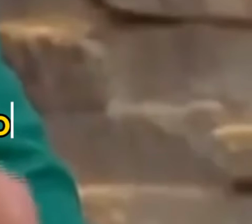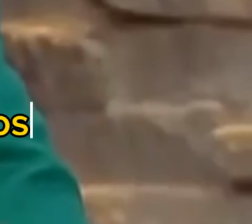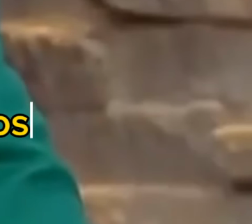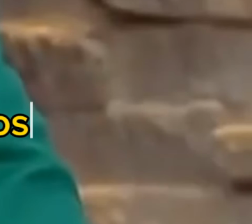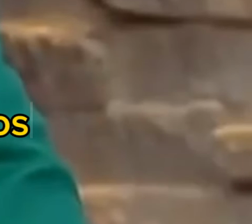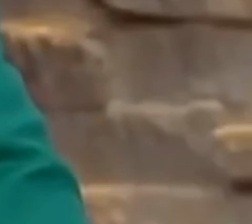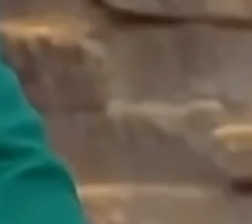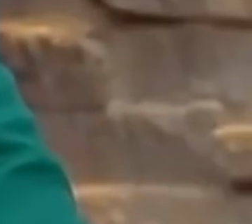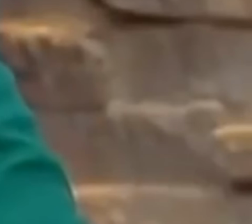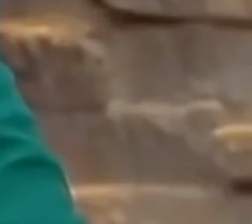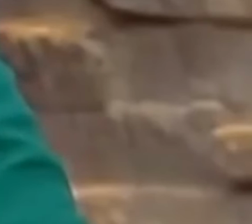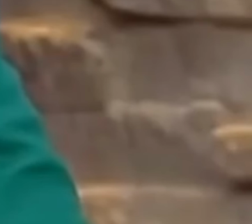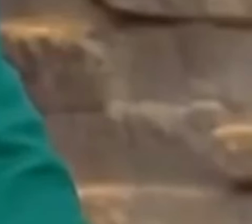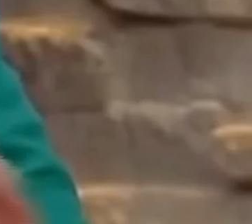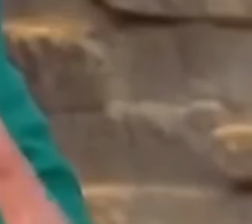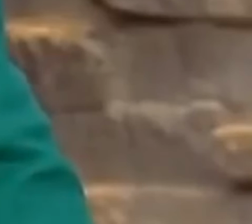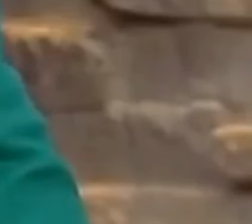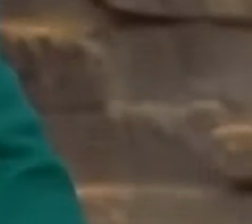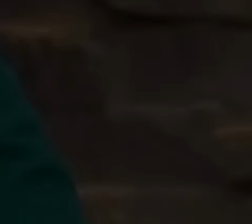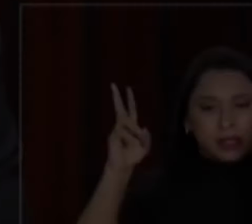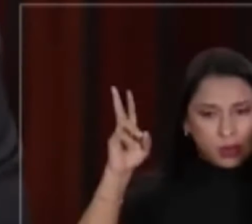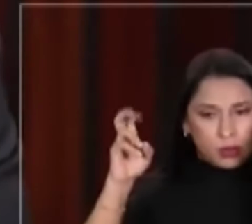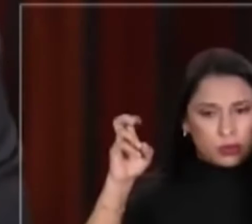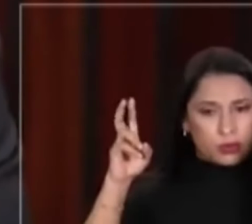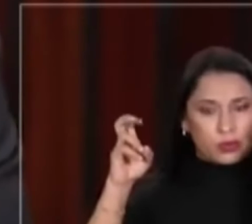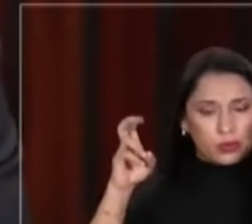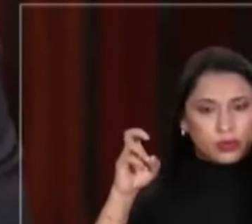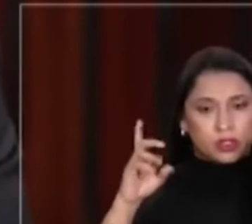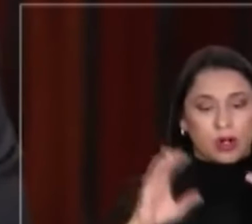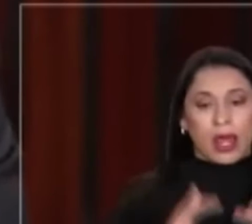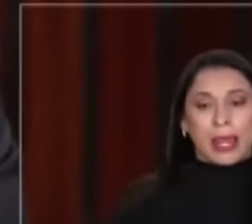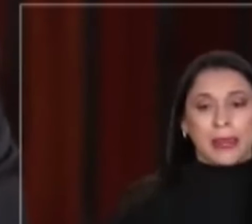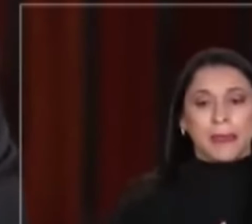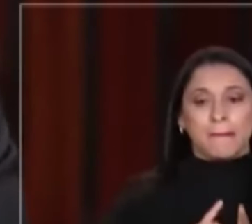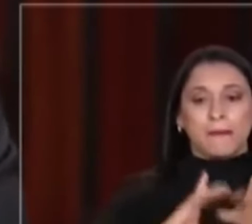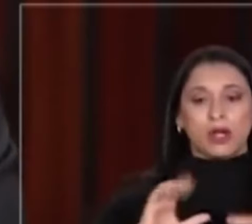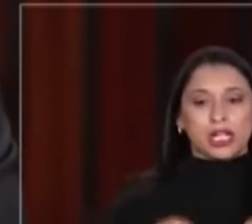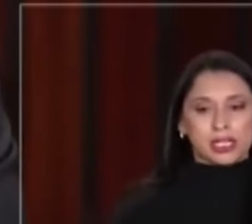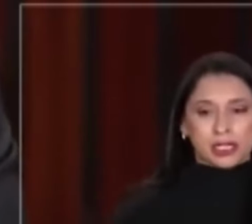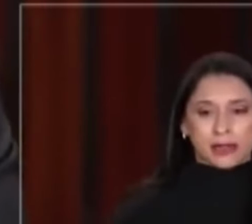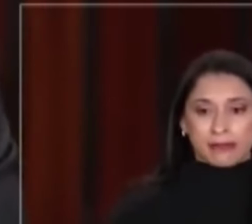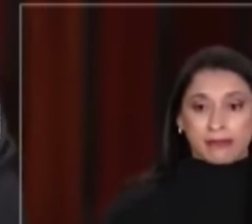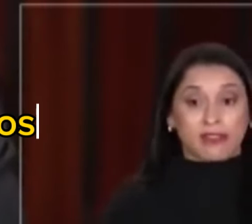dos aparelhos que permanecem apreendidos. Então, pessoal, Moraes arquiva a